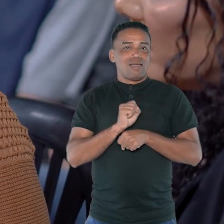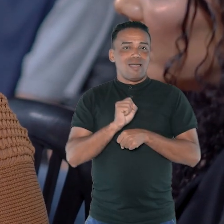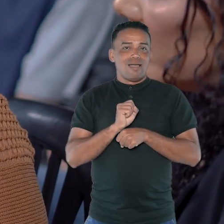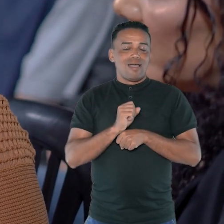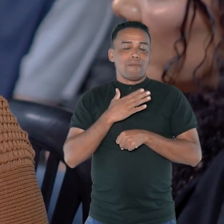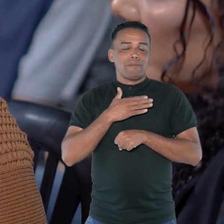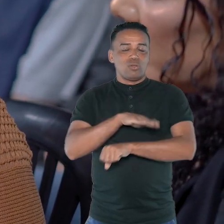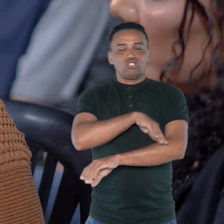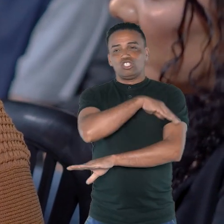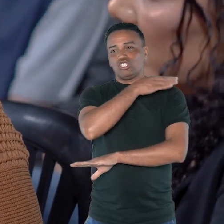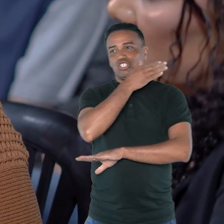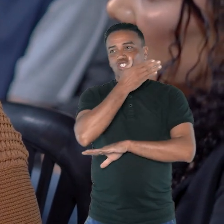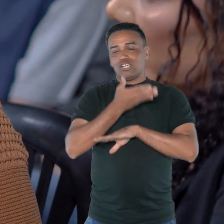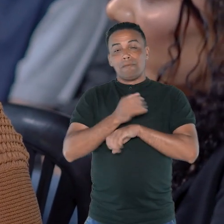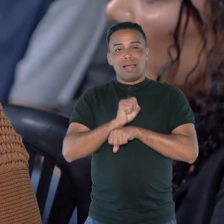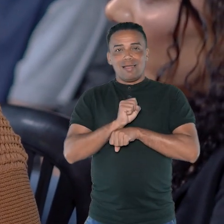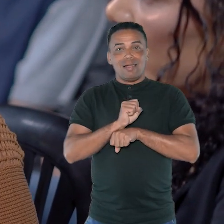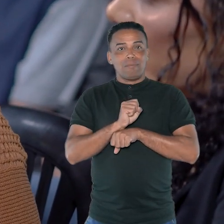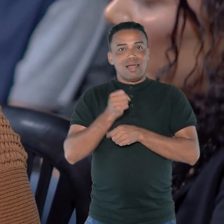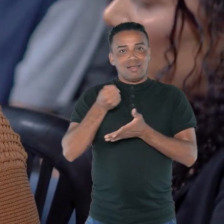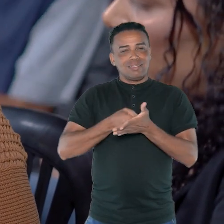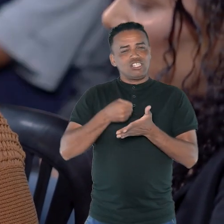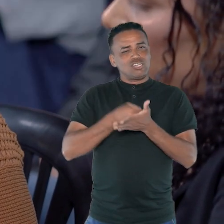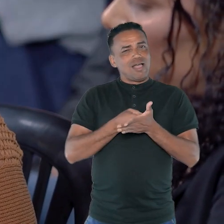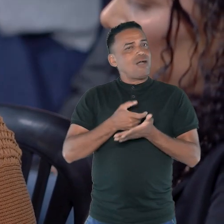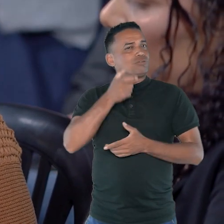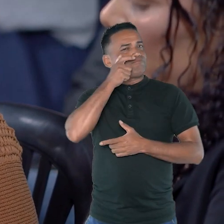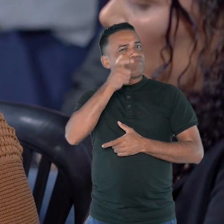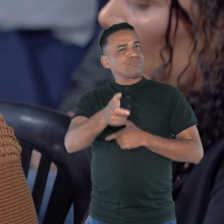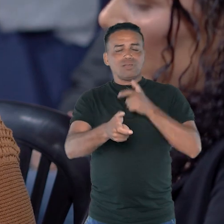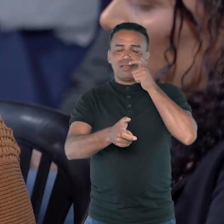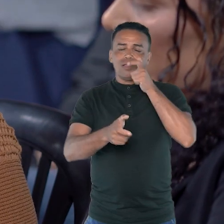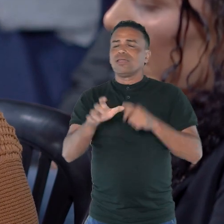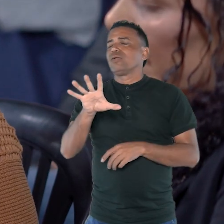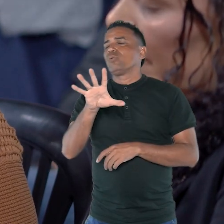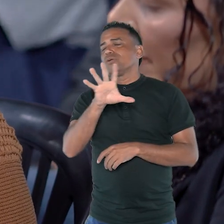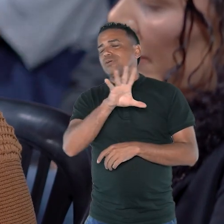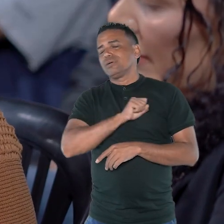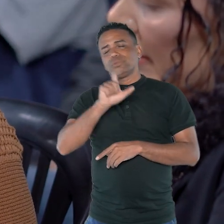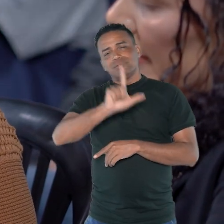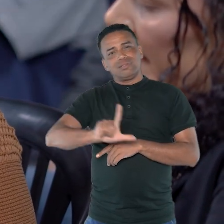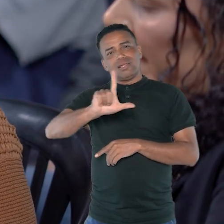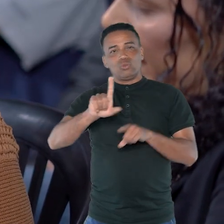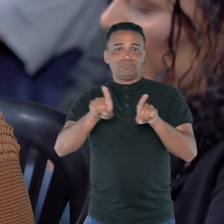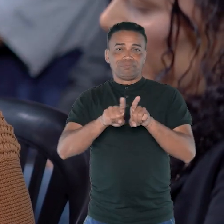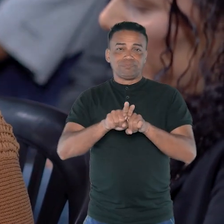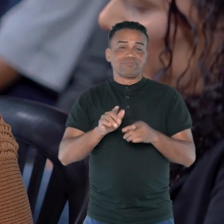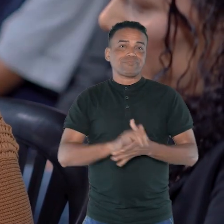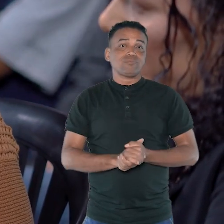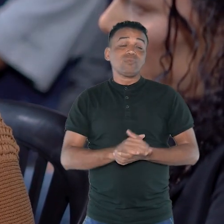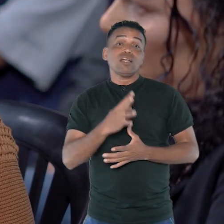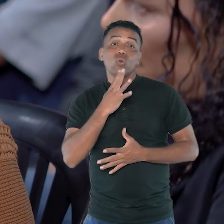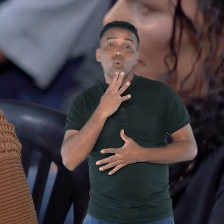dia para dedicar a essa curiosidade, eu amo a literatura também, a conhecer